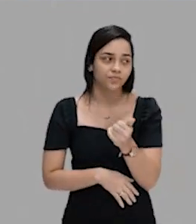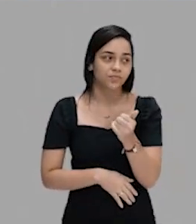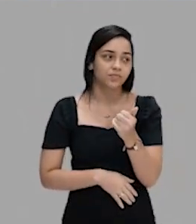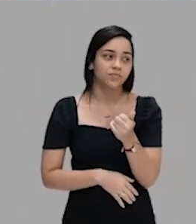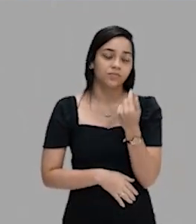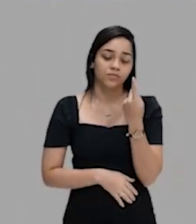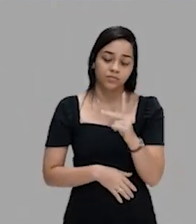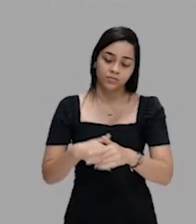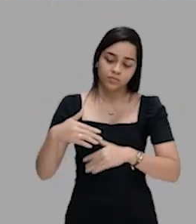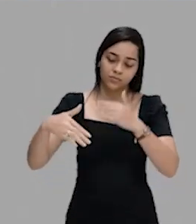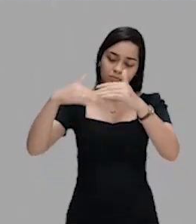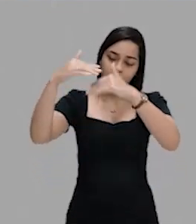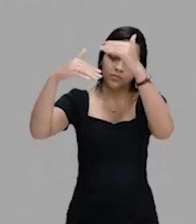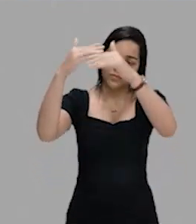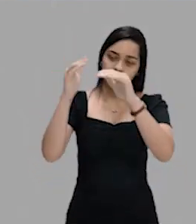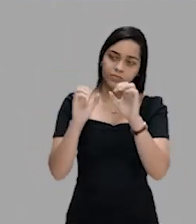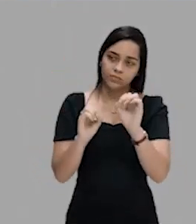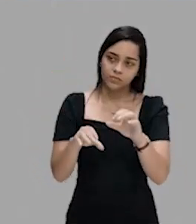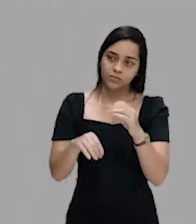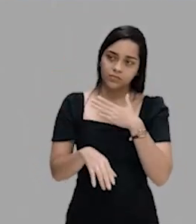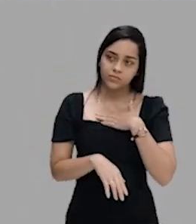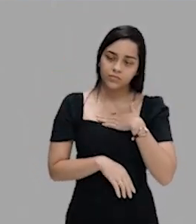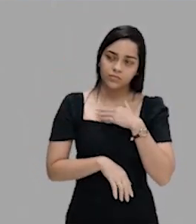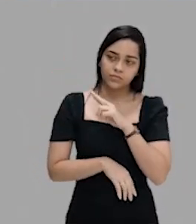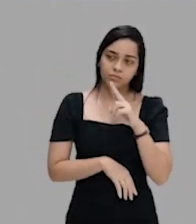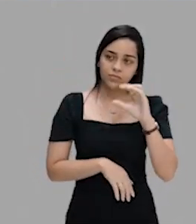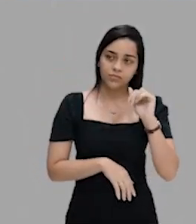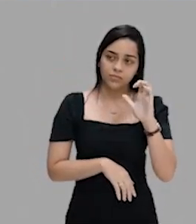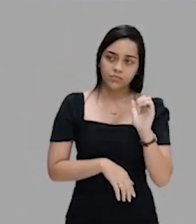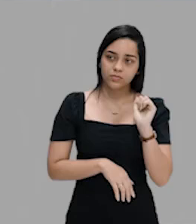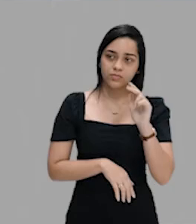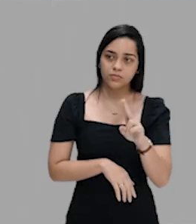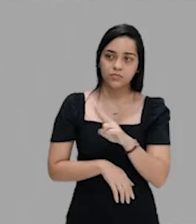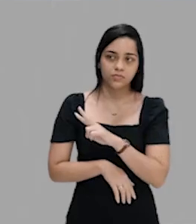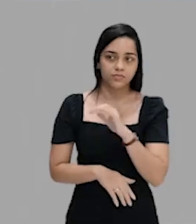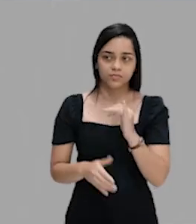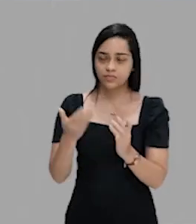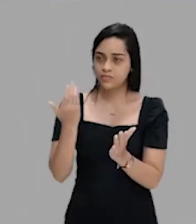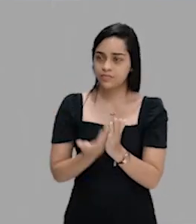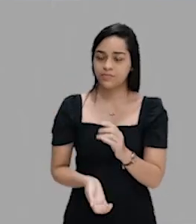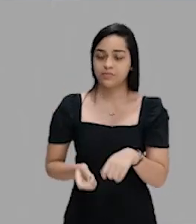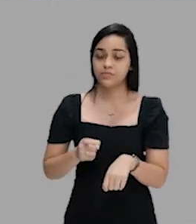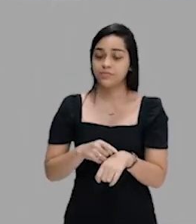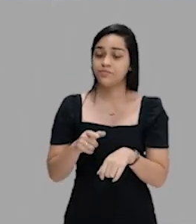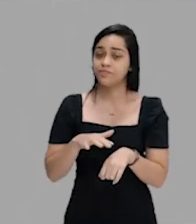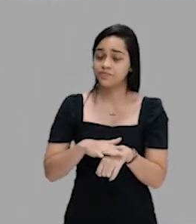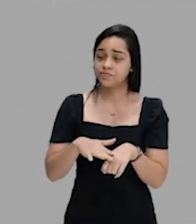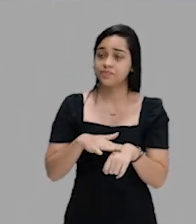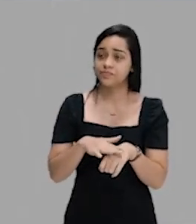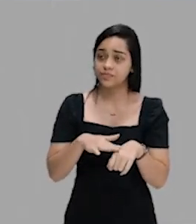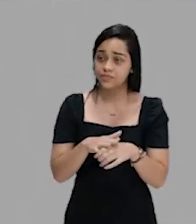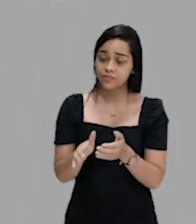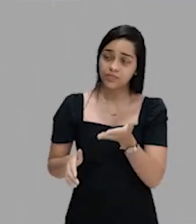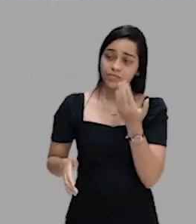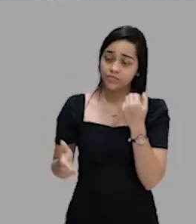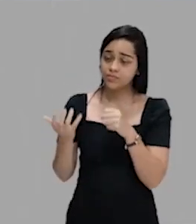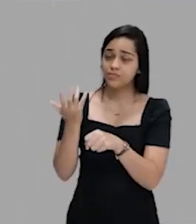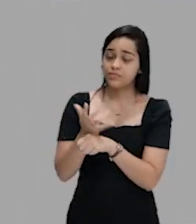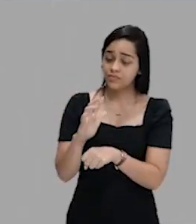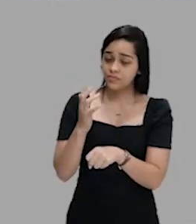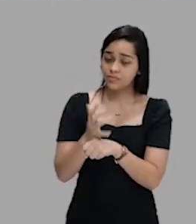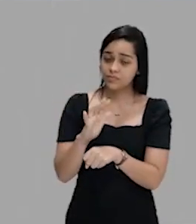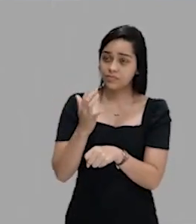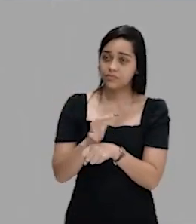mais o seu desempenho na educação Eu Sou professora com a calça término e nós não vamos perder tempo conversando vamos exercitar